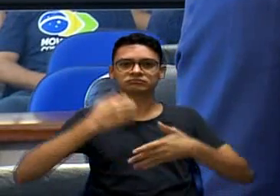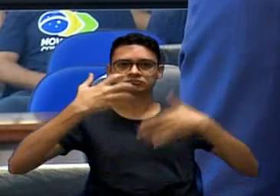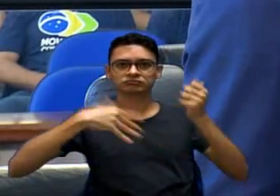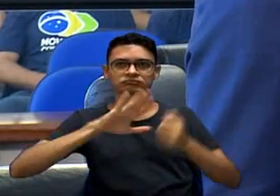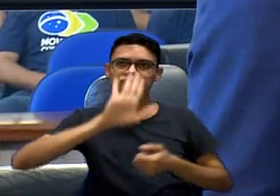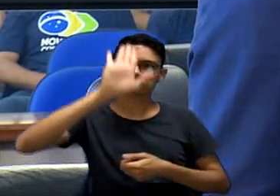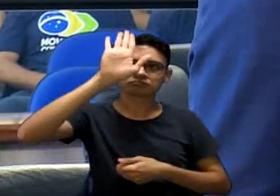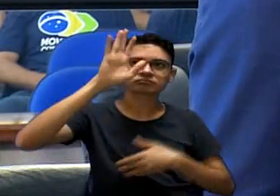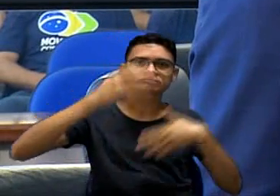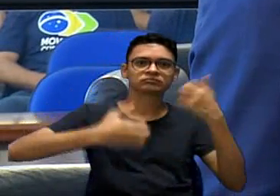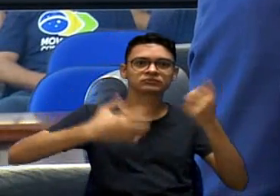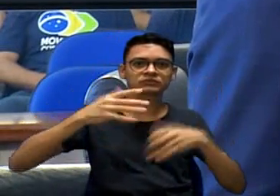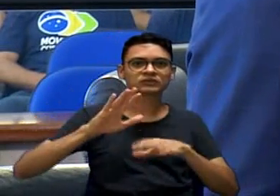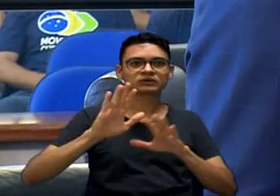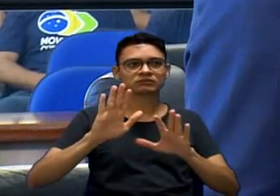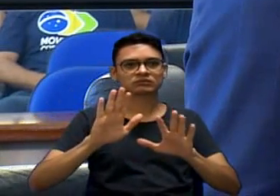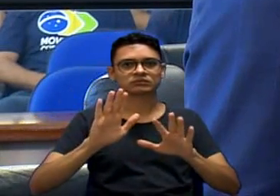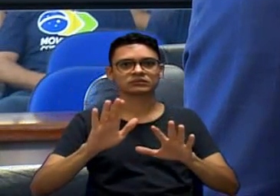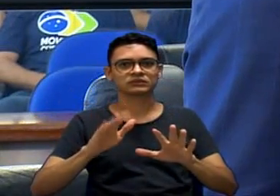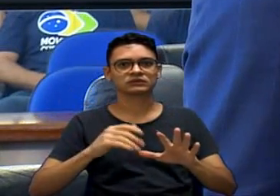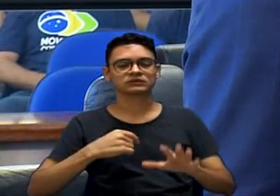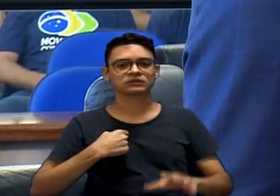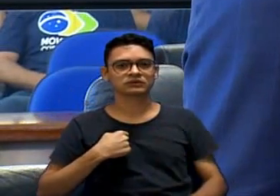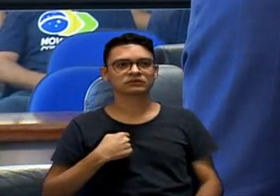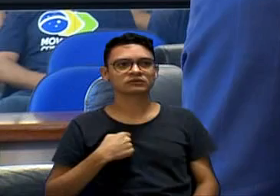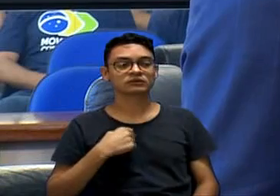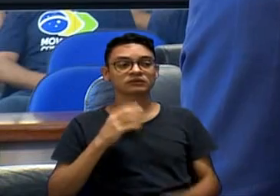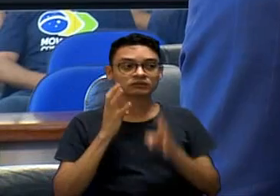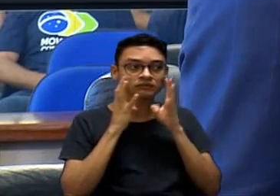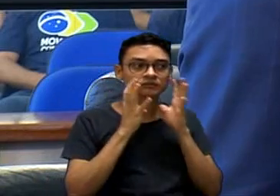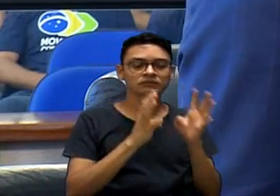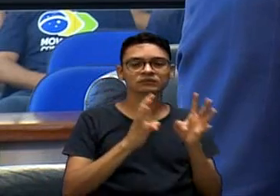mas naquilo que diz respeito aonde eu estou vendo